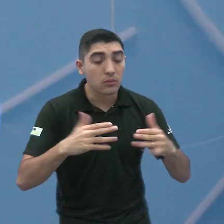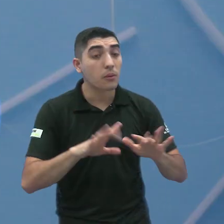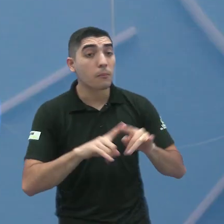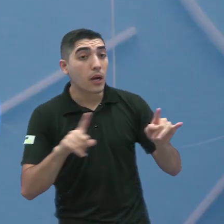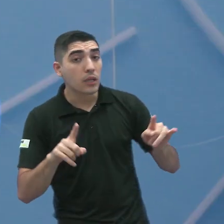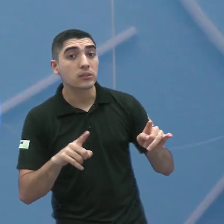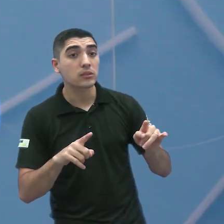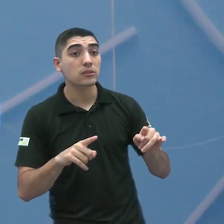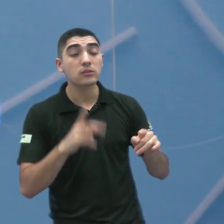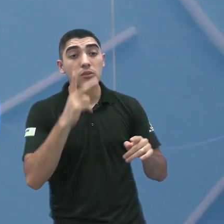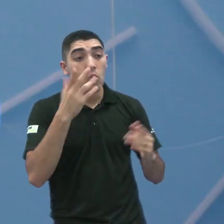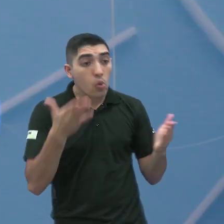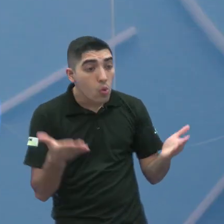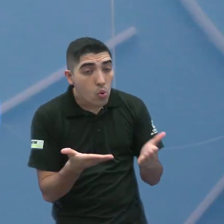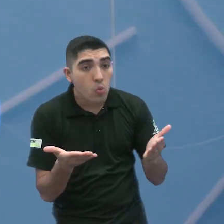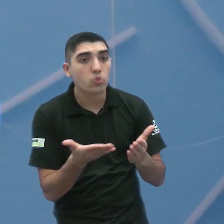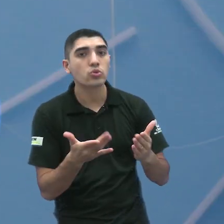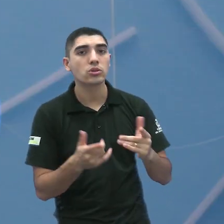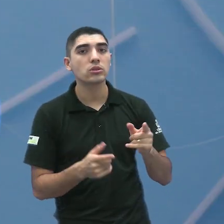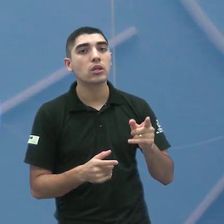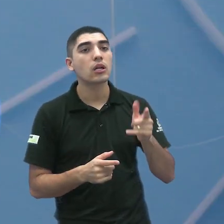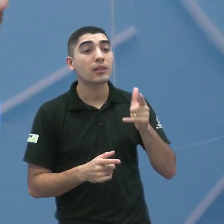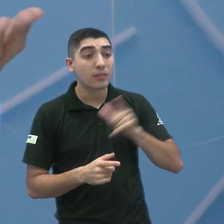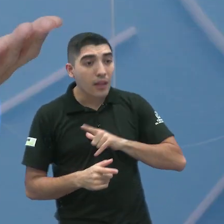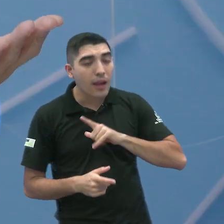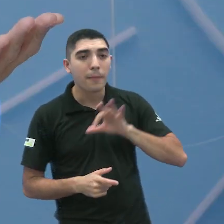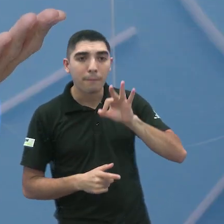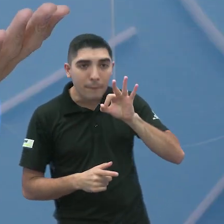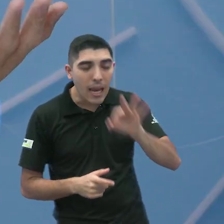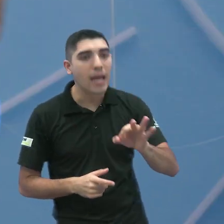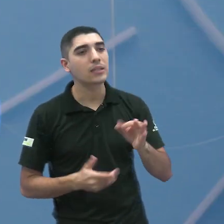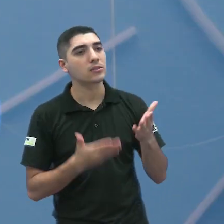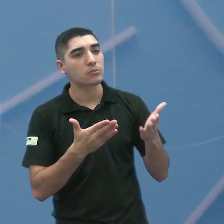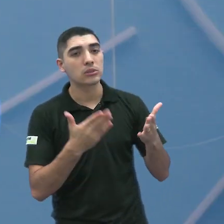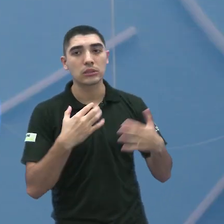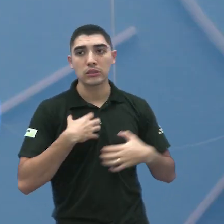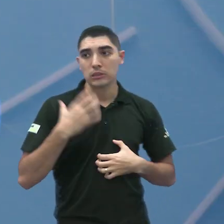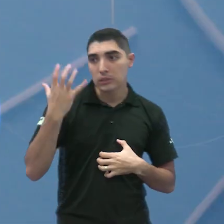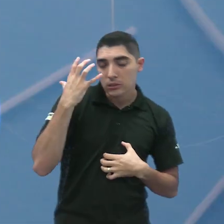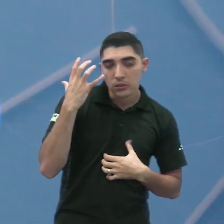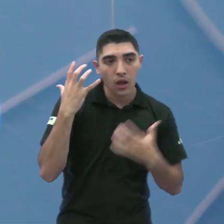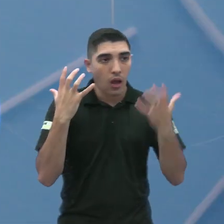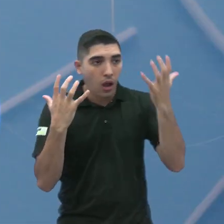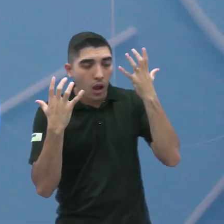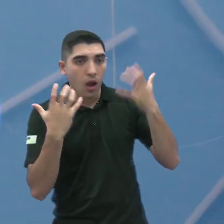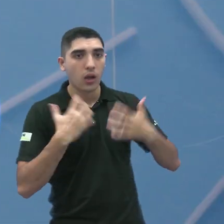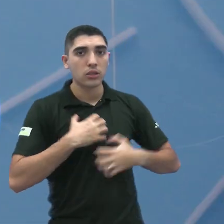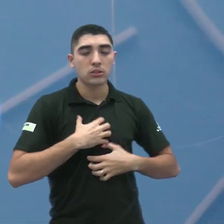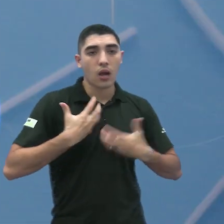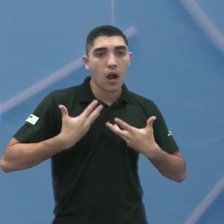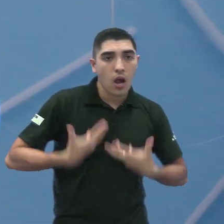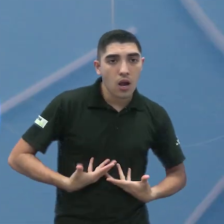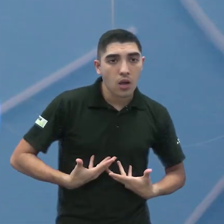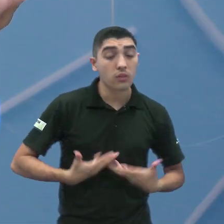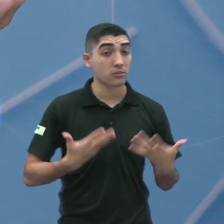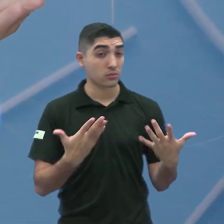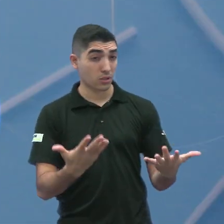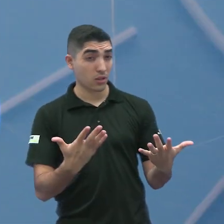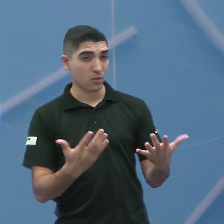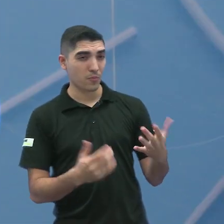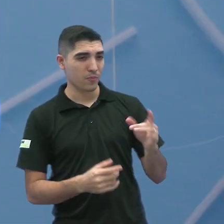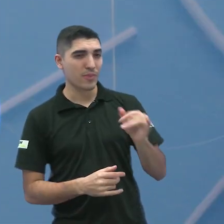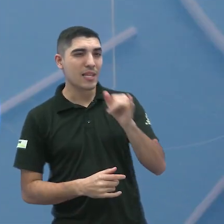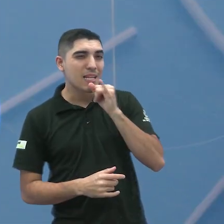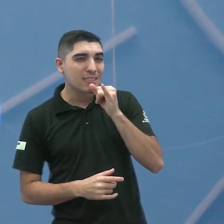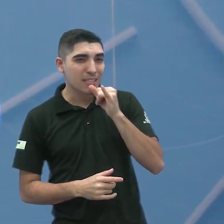está hiperestimulado, porque está sobrecarregado. E esses 95%, essas 19